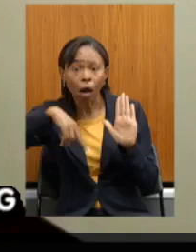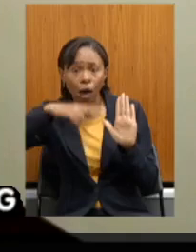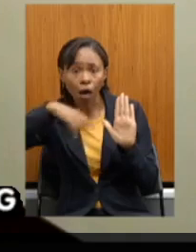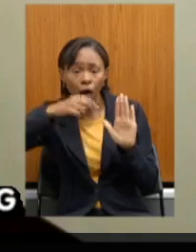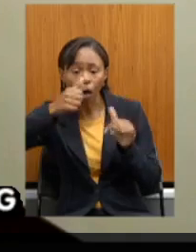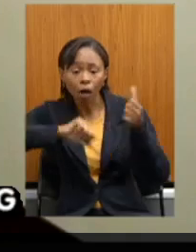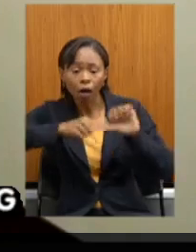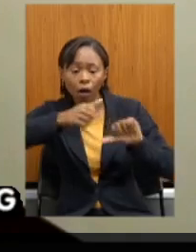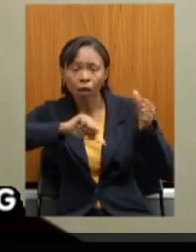de caixa.